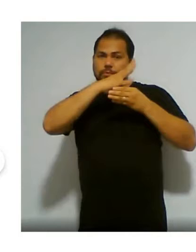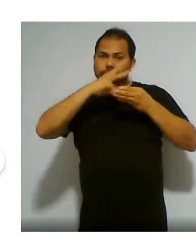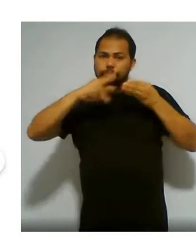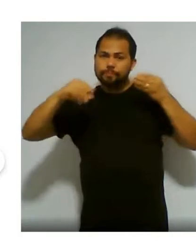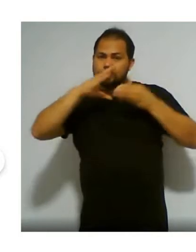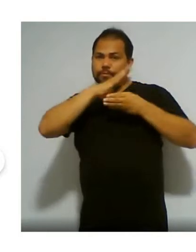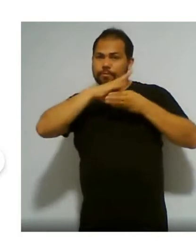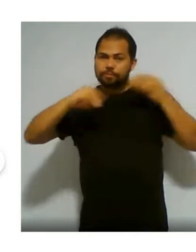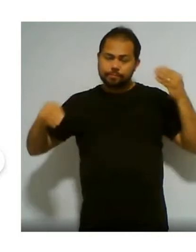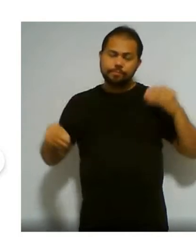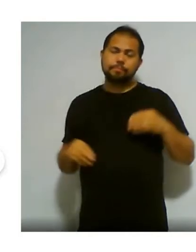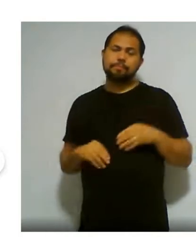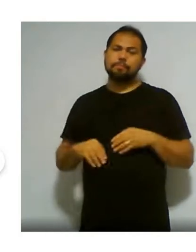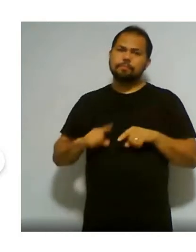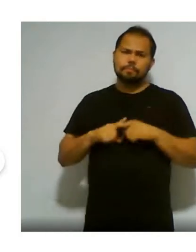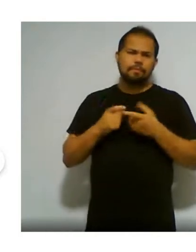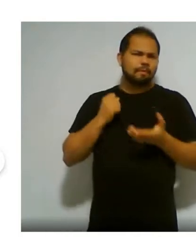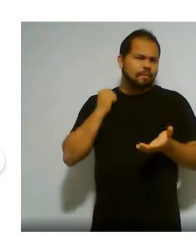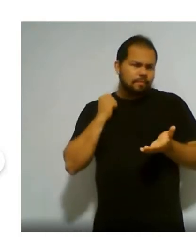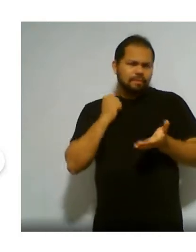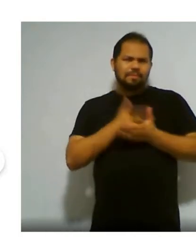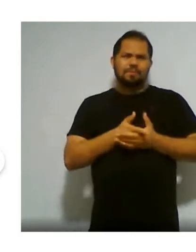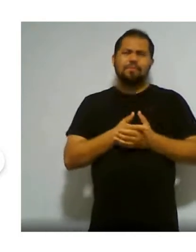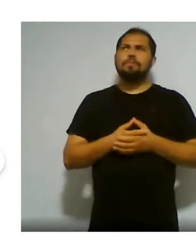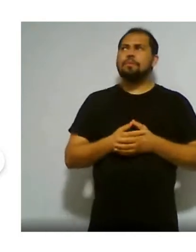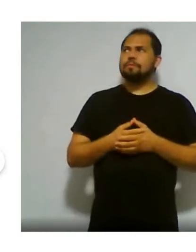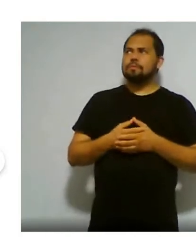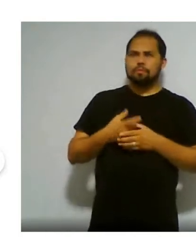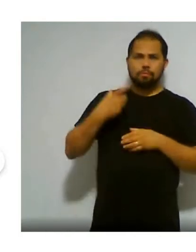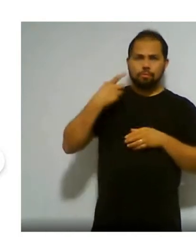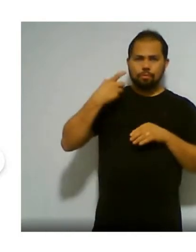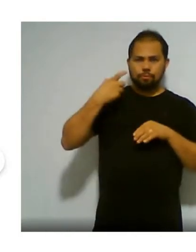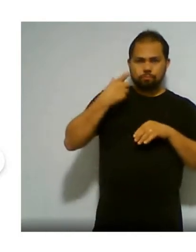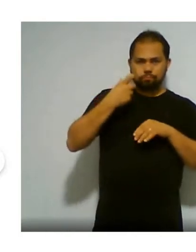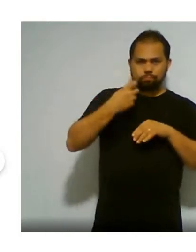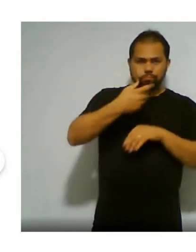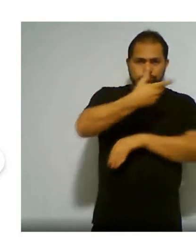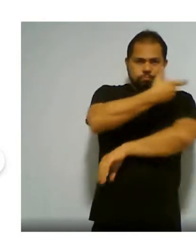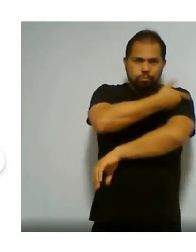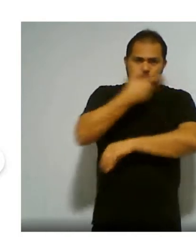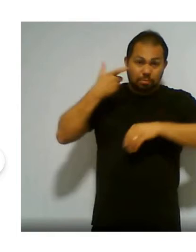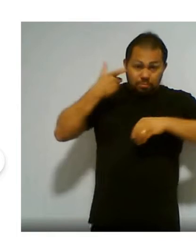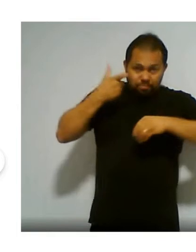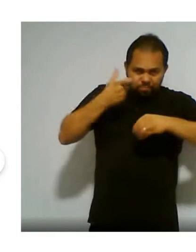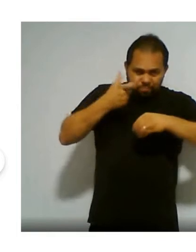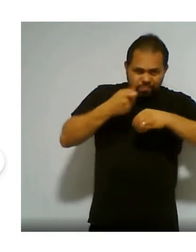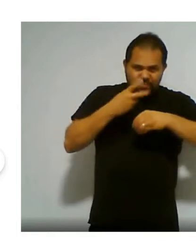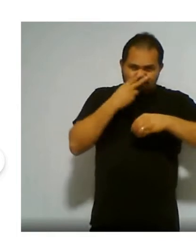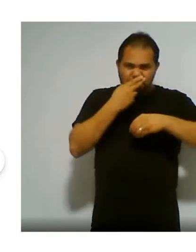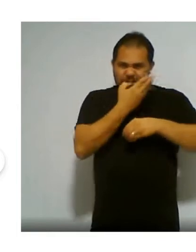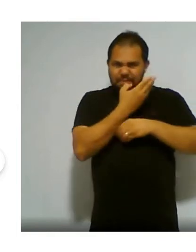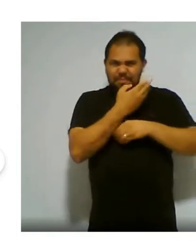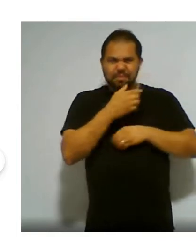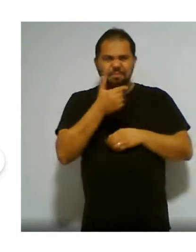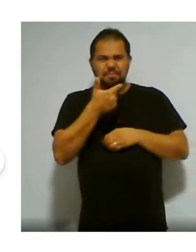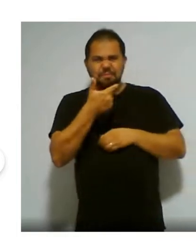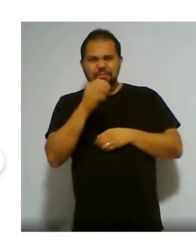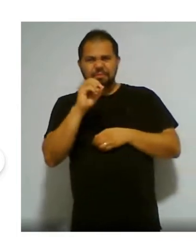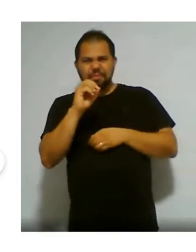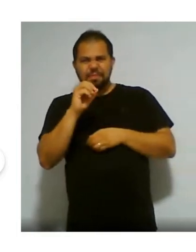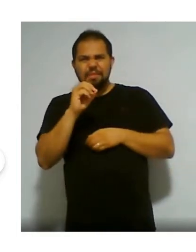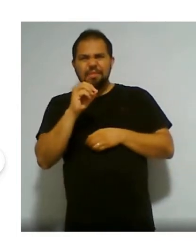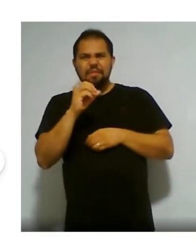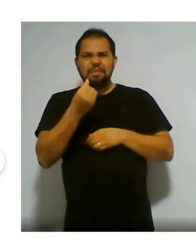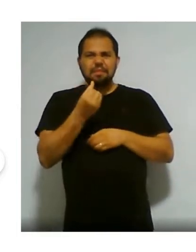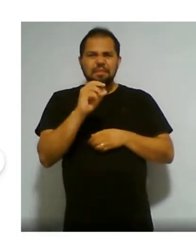Mas você vai comprar, por exemplo, um aplicador desse em formato de seringa, aí entre 20 e 60 reais, vai depender da marca, e ele vai durar um